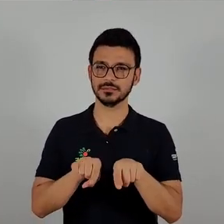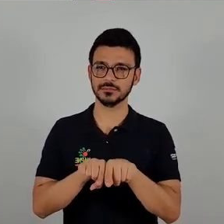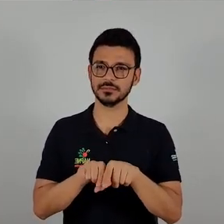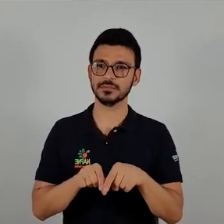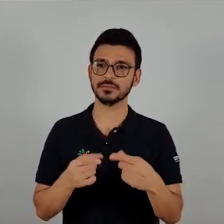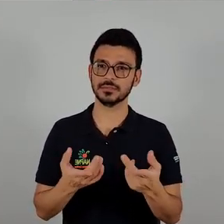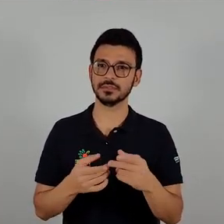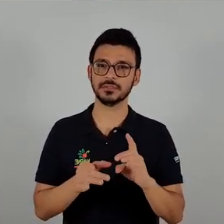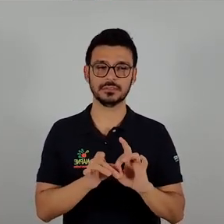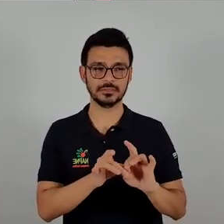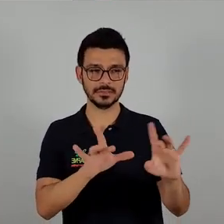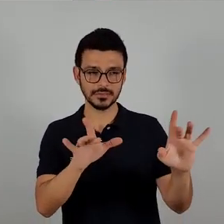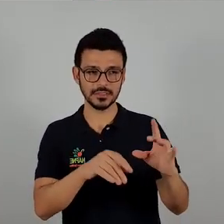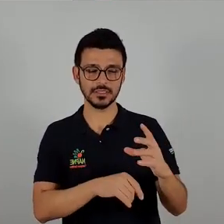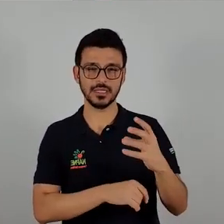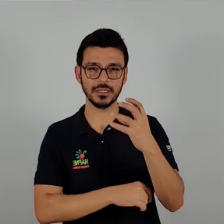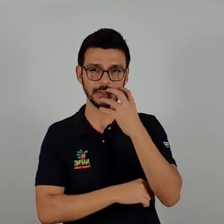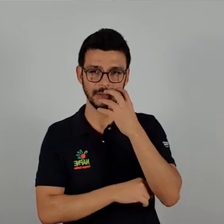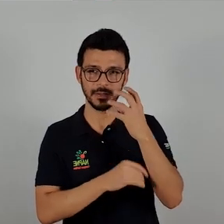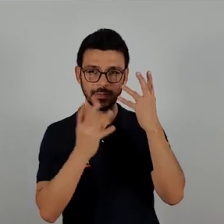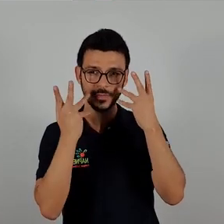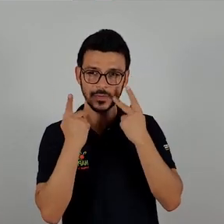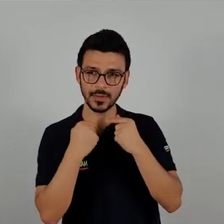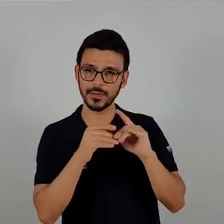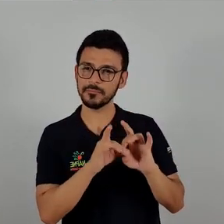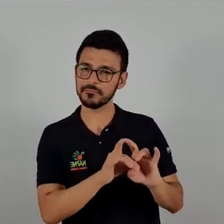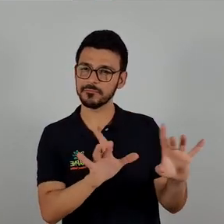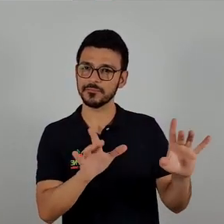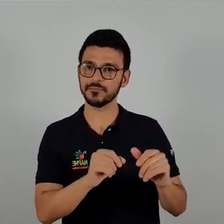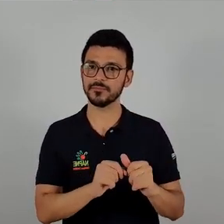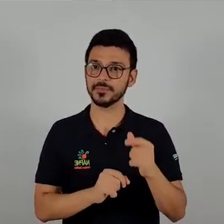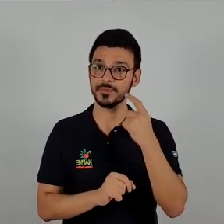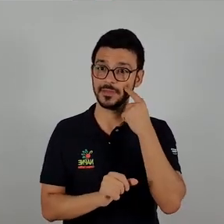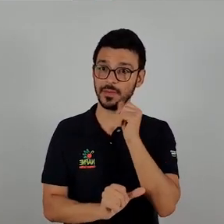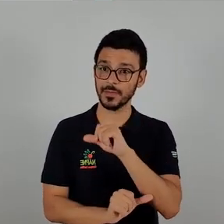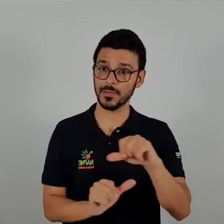grossa, pegajosa, úmida, ele chega a ser brilhante, pálida, não tem sangue